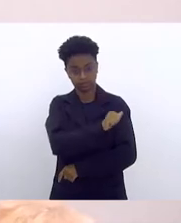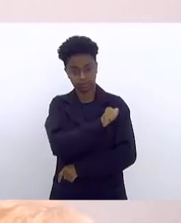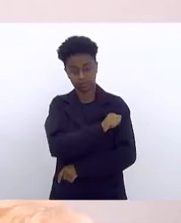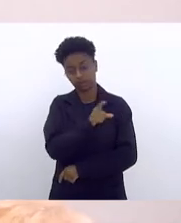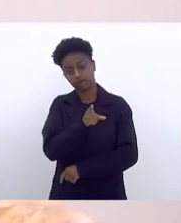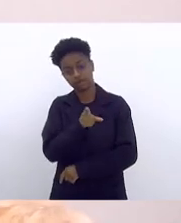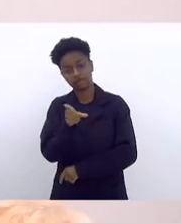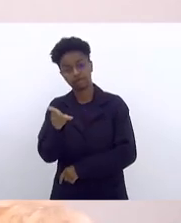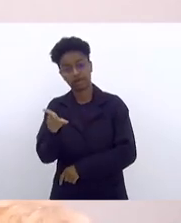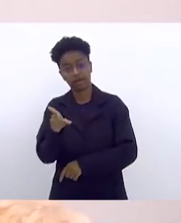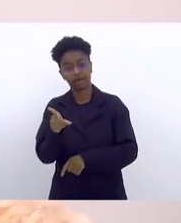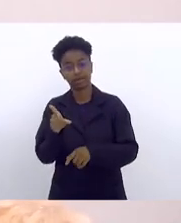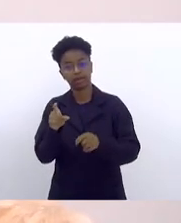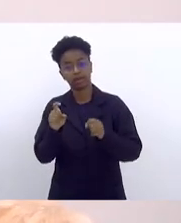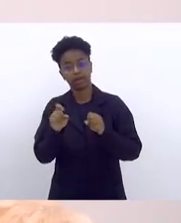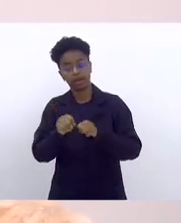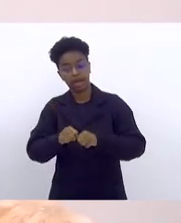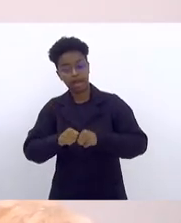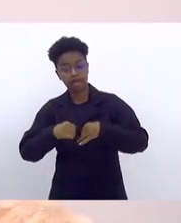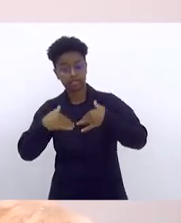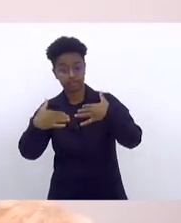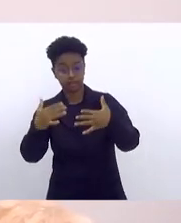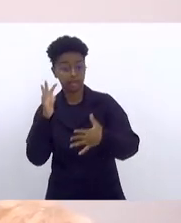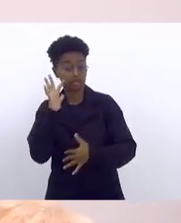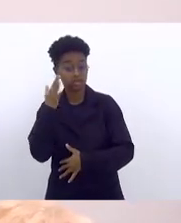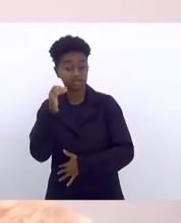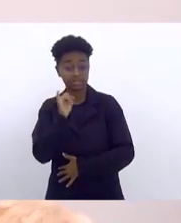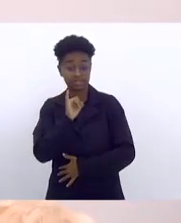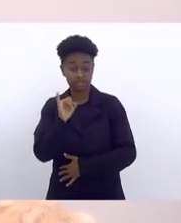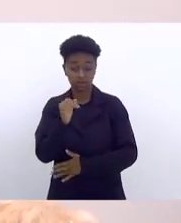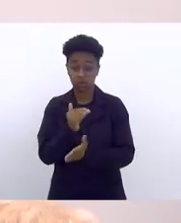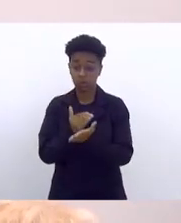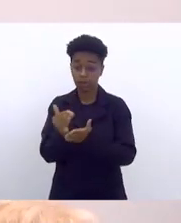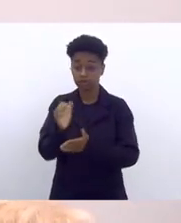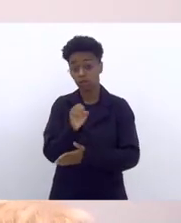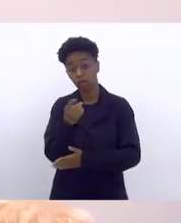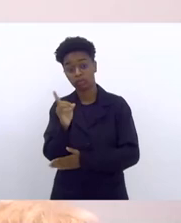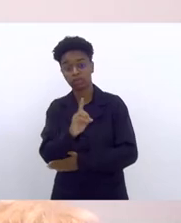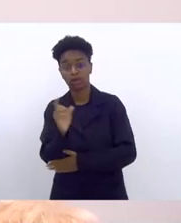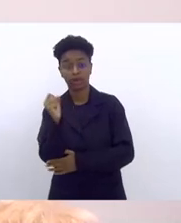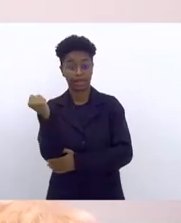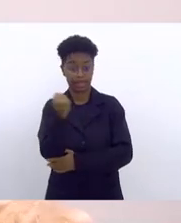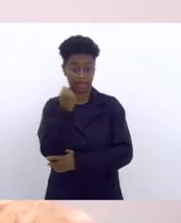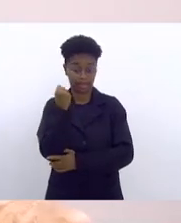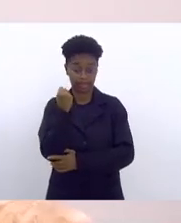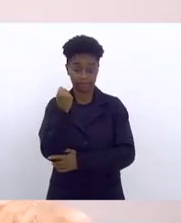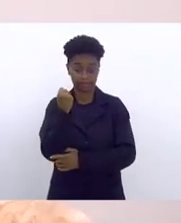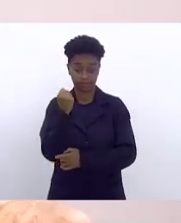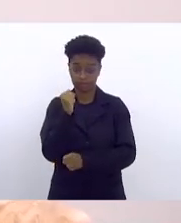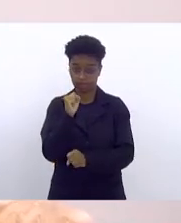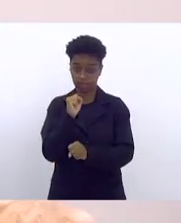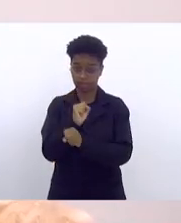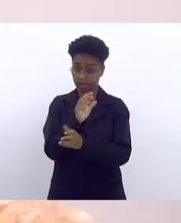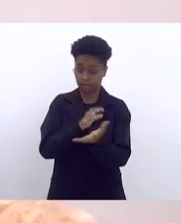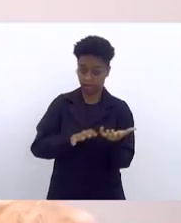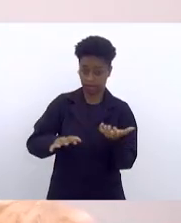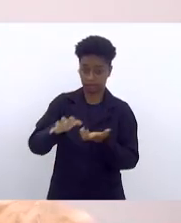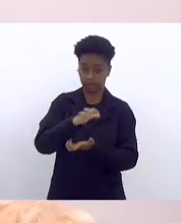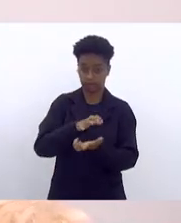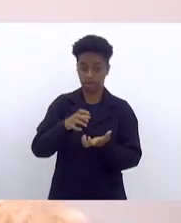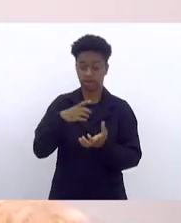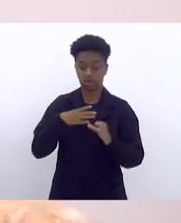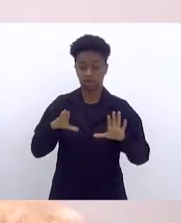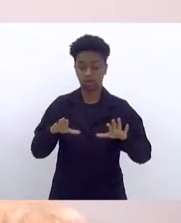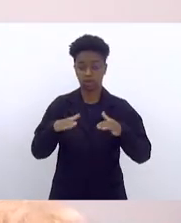assembleia para decidir se entram ou não em greve está chamada uma assembleia será no clube